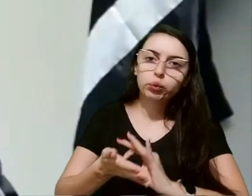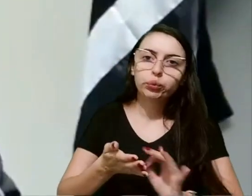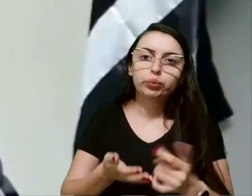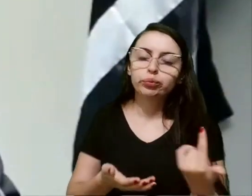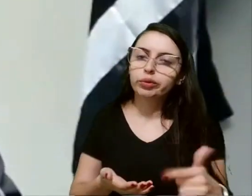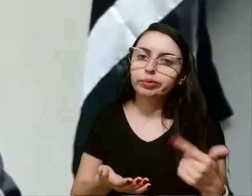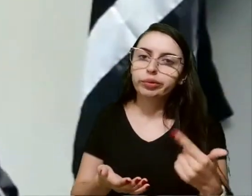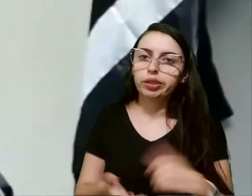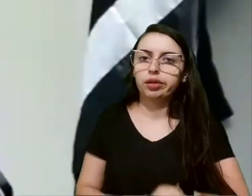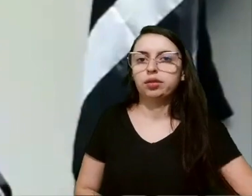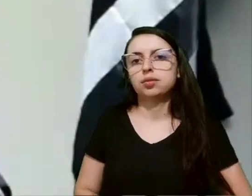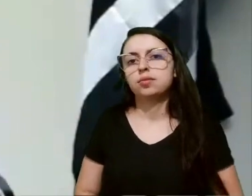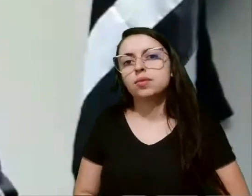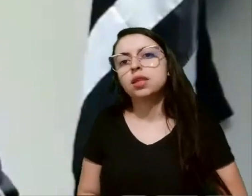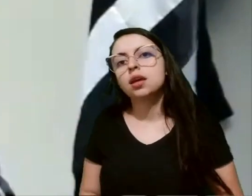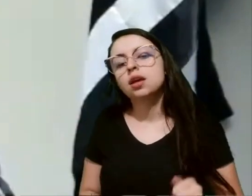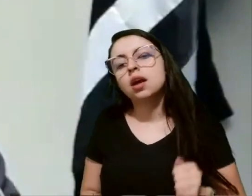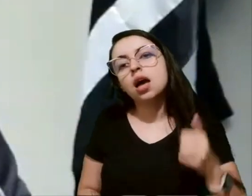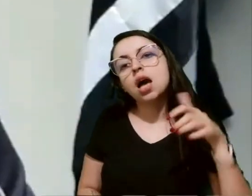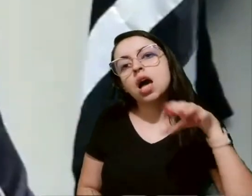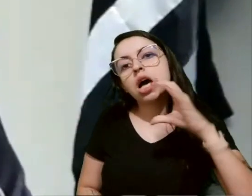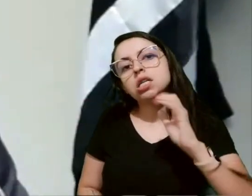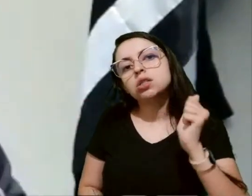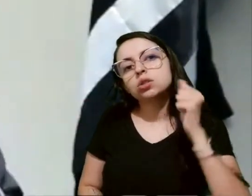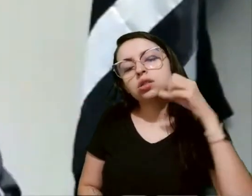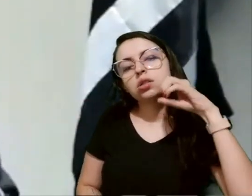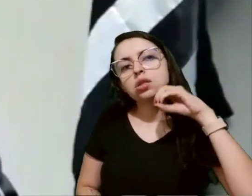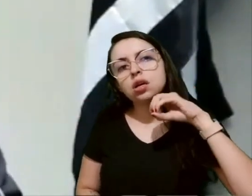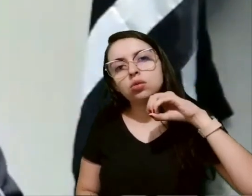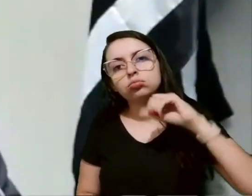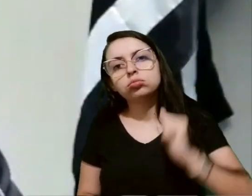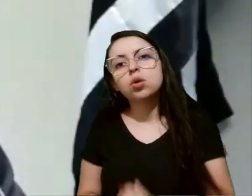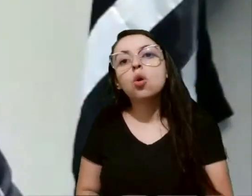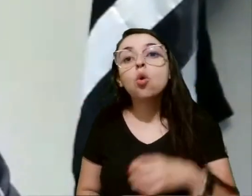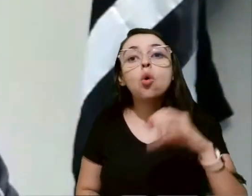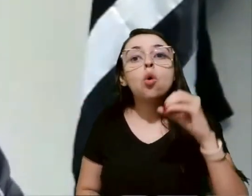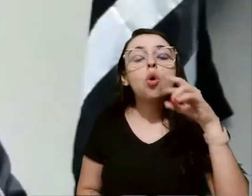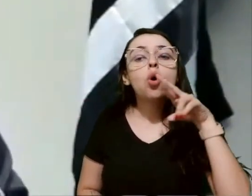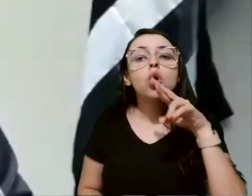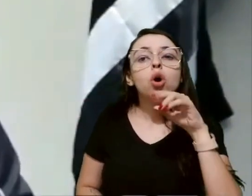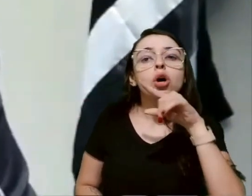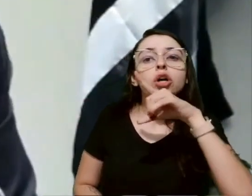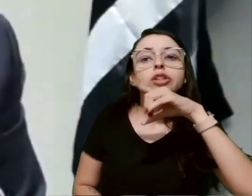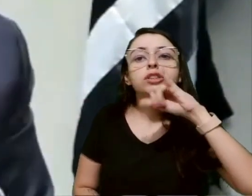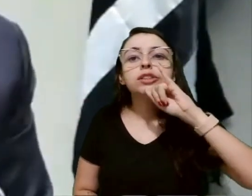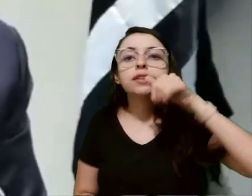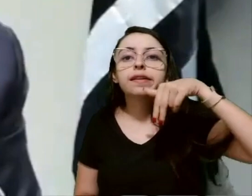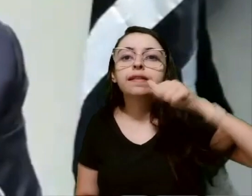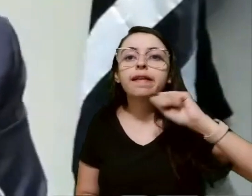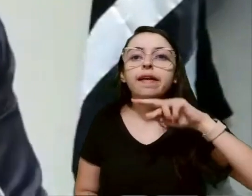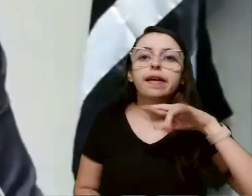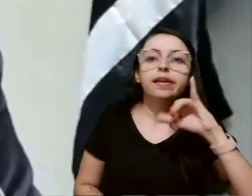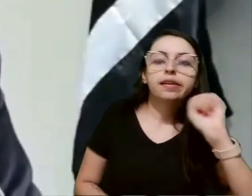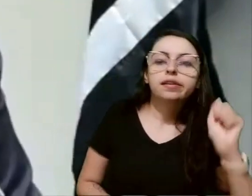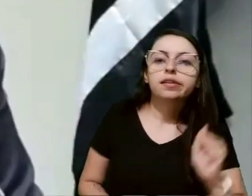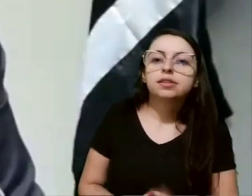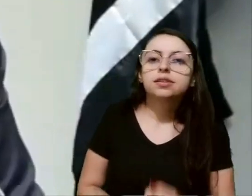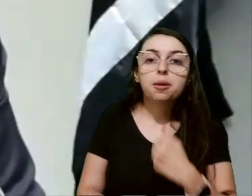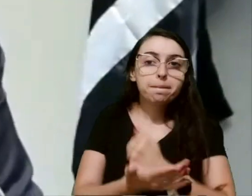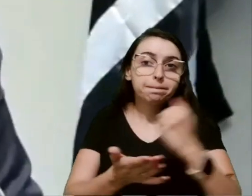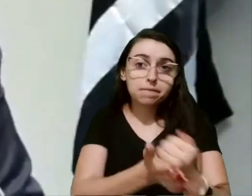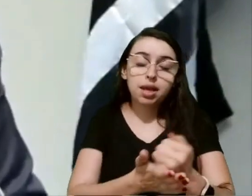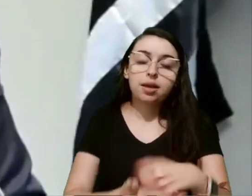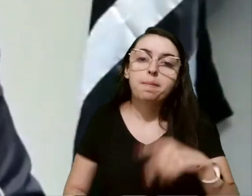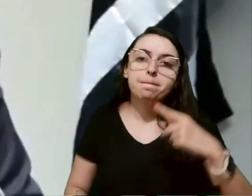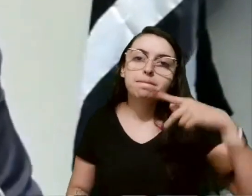documentadas ou categorizadas como ações de dissolução de sociedade, entrava como ordinária. Era uma briga de marcas e patentes.